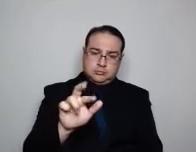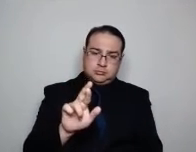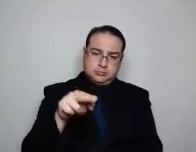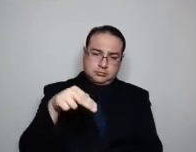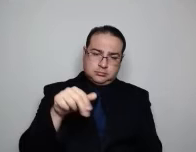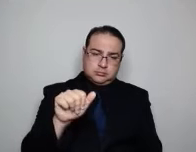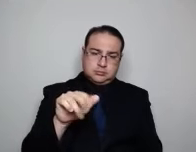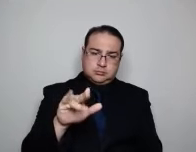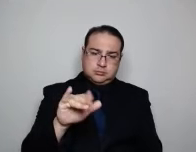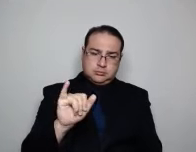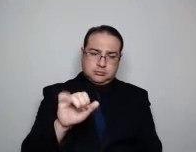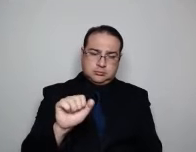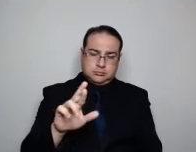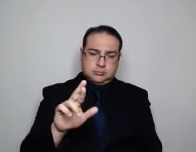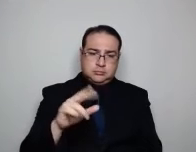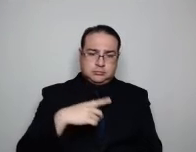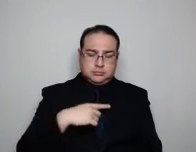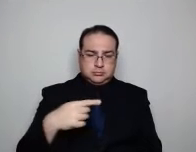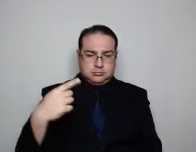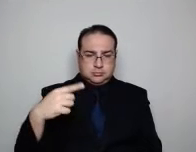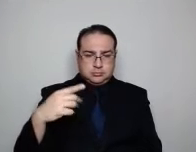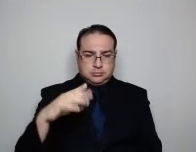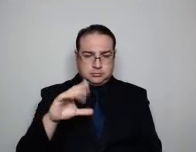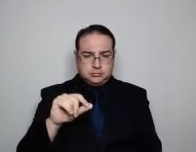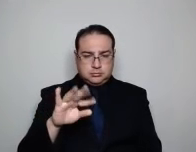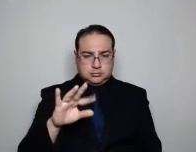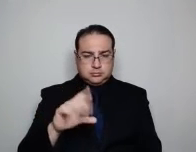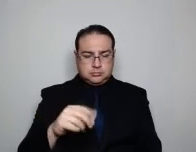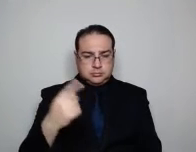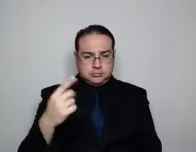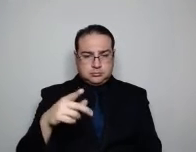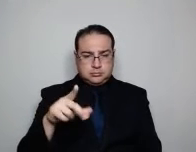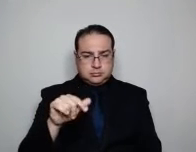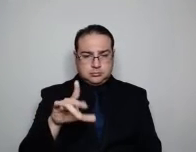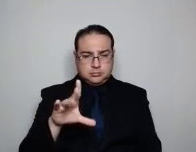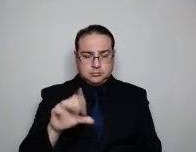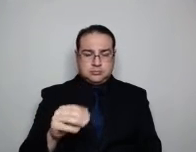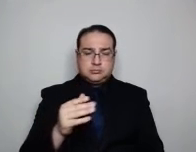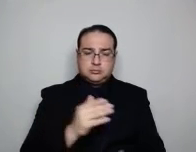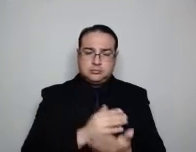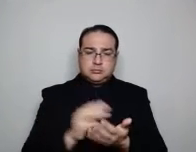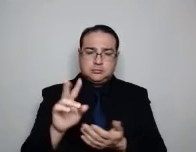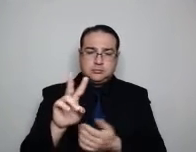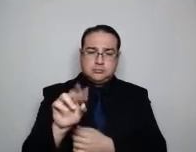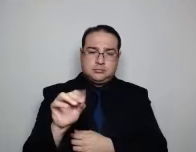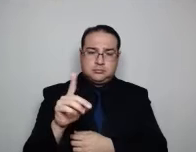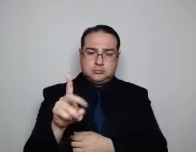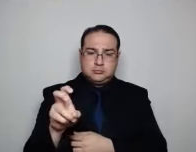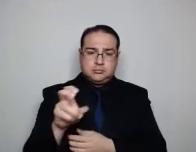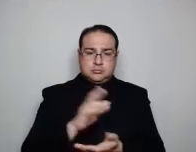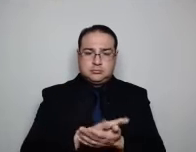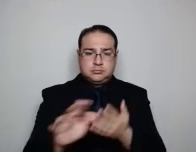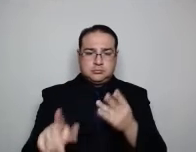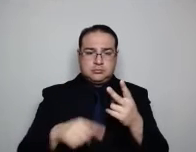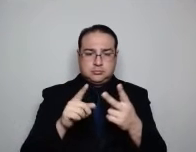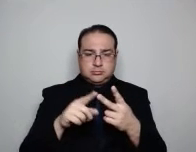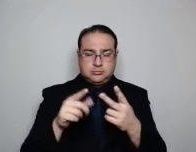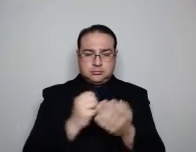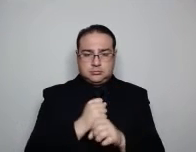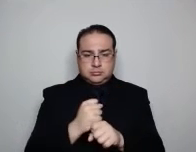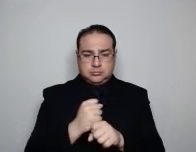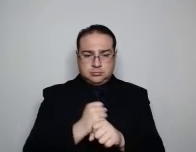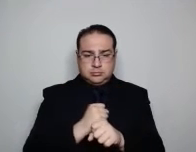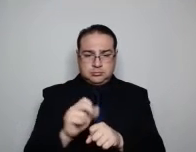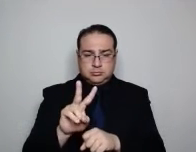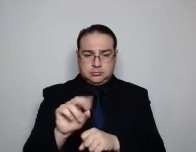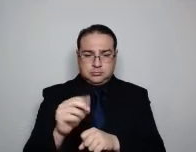primeiro contrato e o primeiro aditivo remonta ao ano de 2015, ao passo que o segundo ao ano de 2017. E